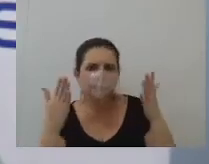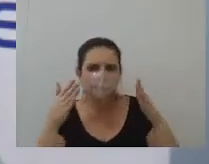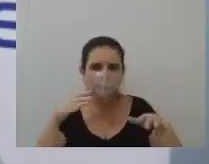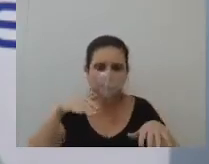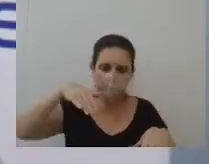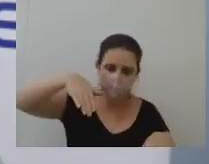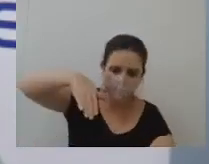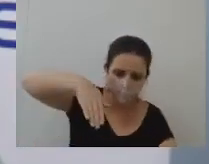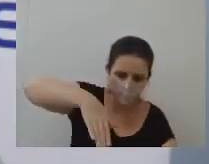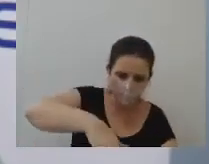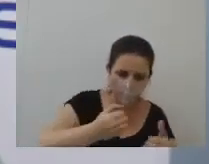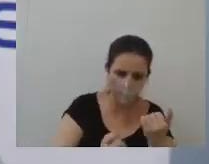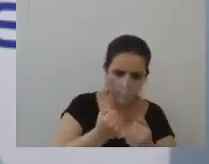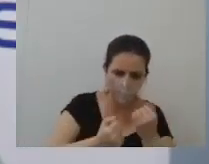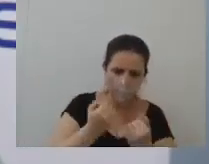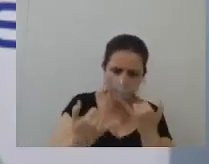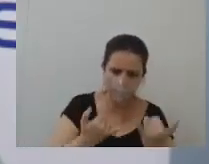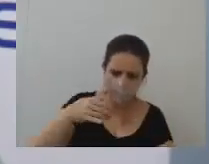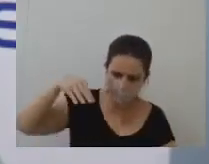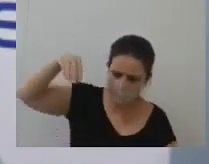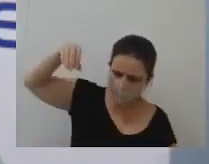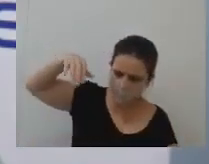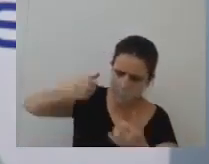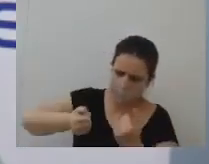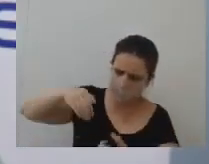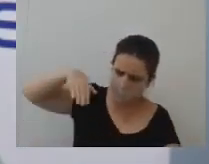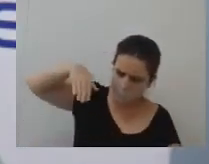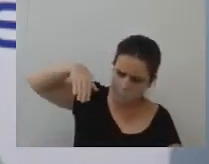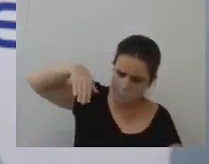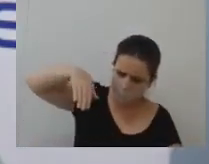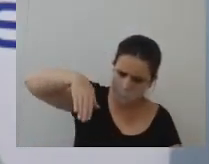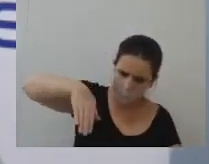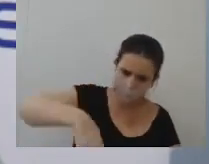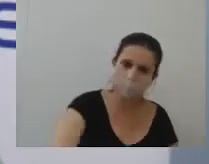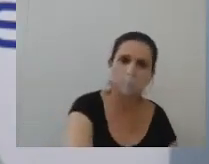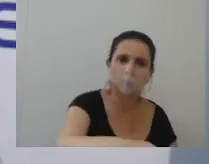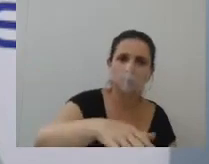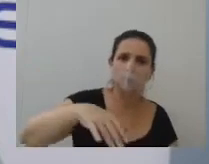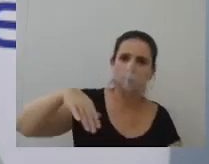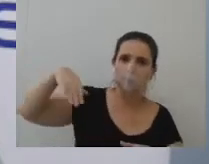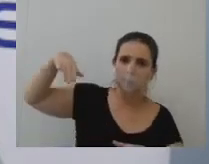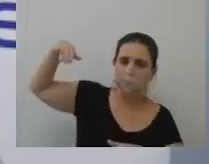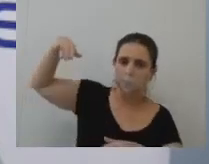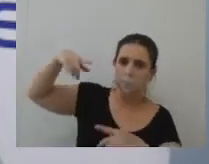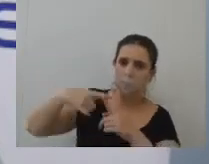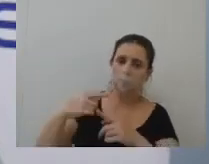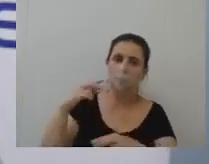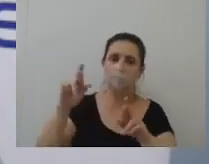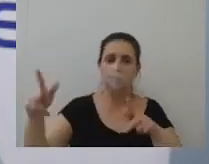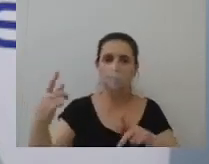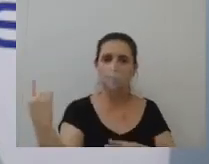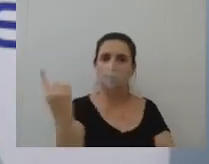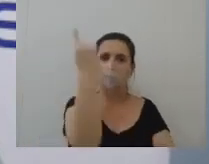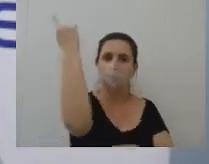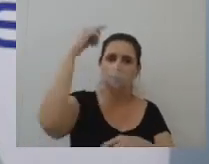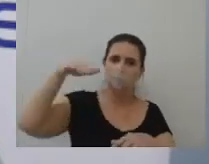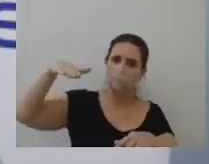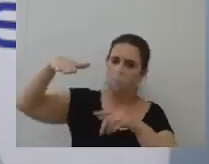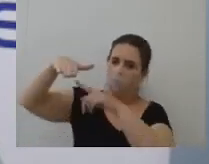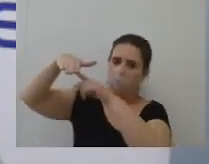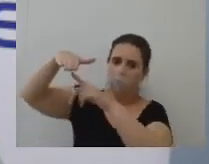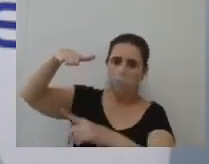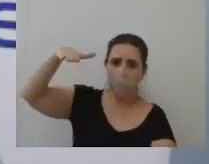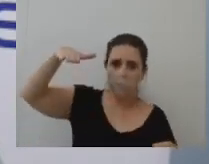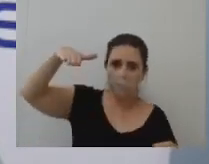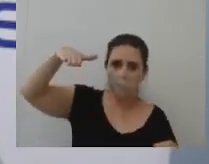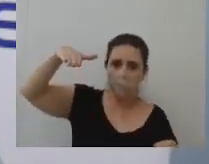carrinhos, aí botou uma rampa, soltava os carrinhos vão descendo a rampa porque existe uma diferença de altura entre o começo e o final da